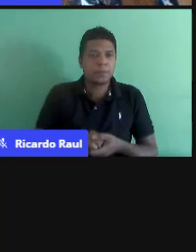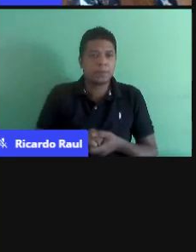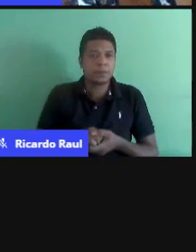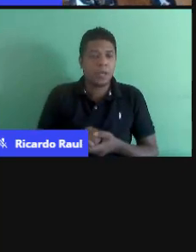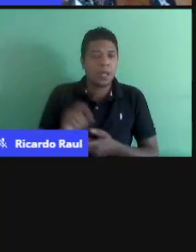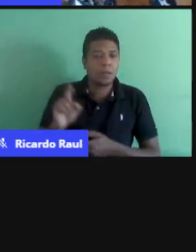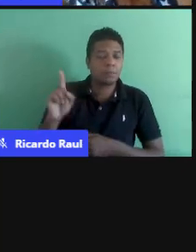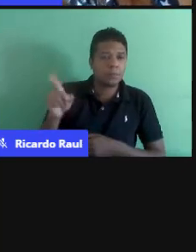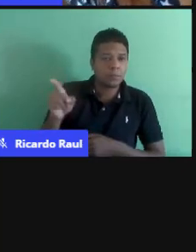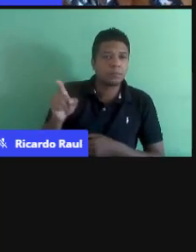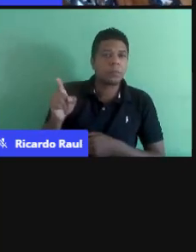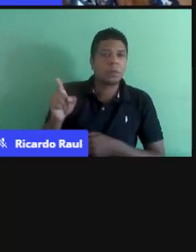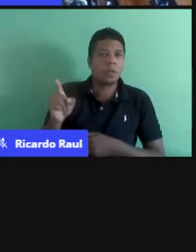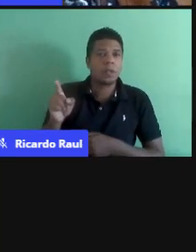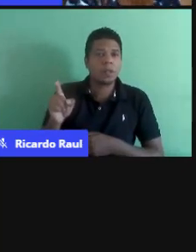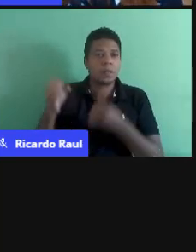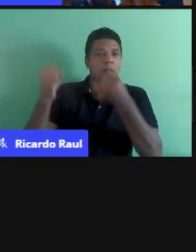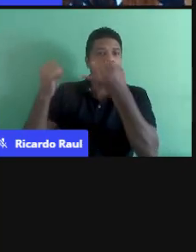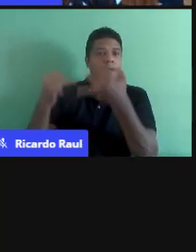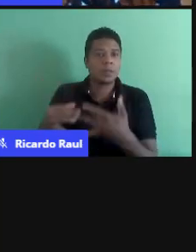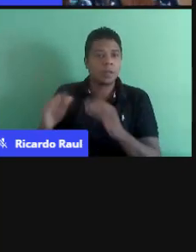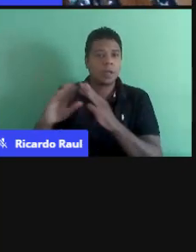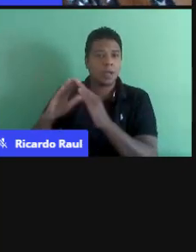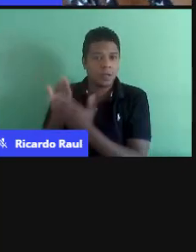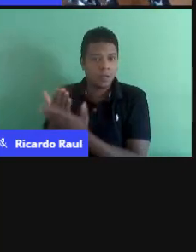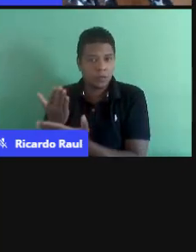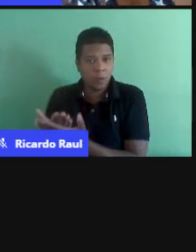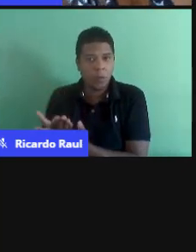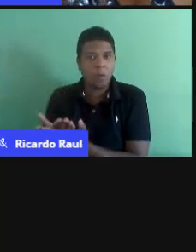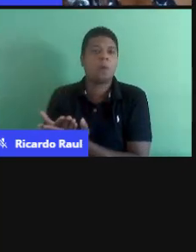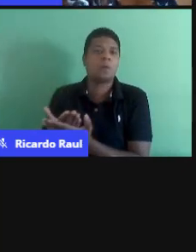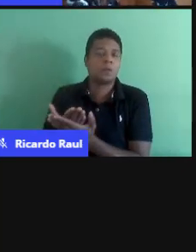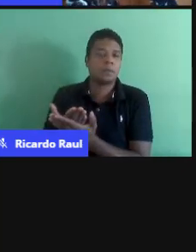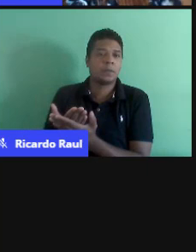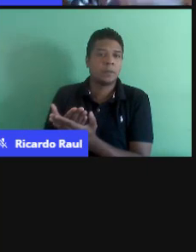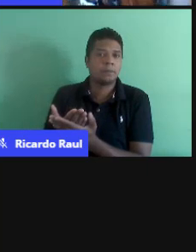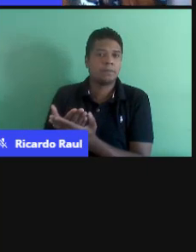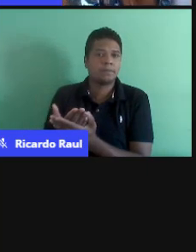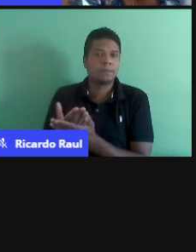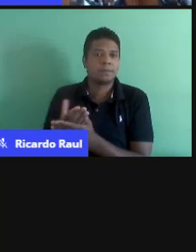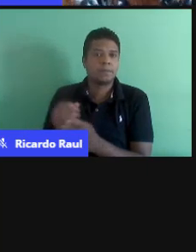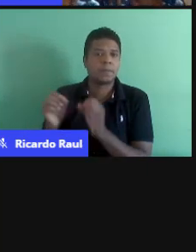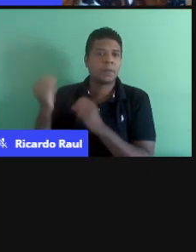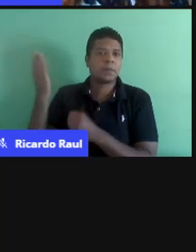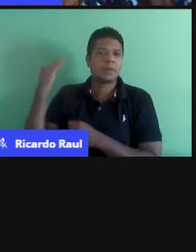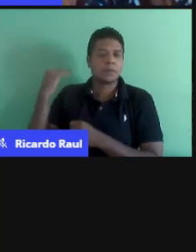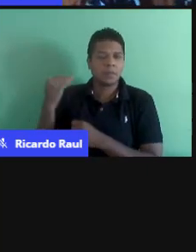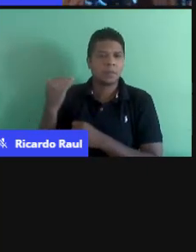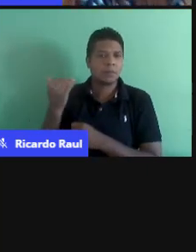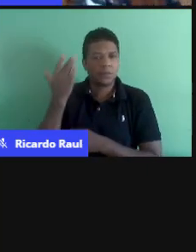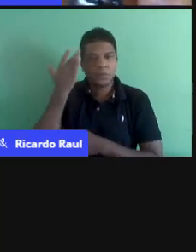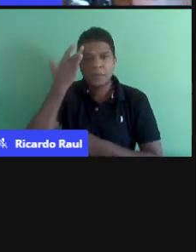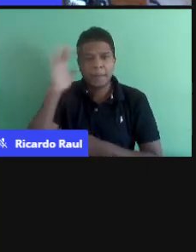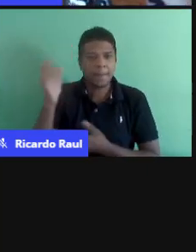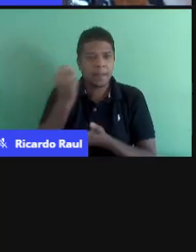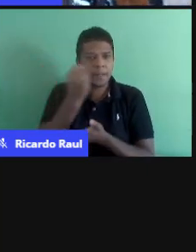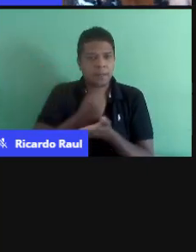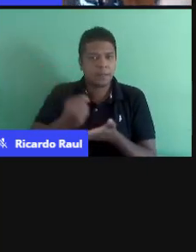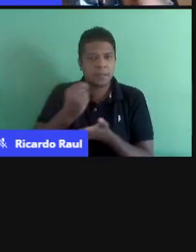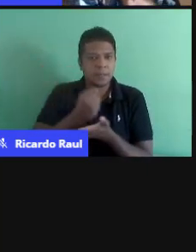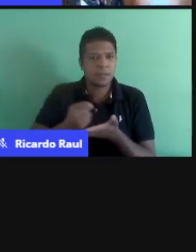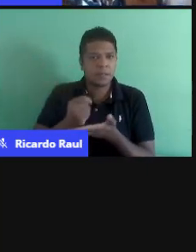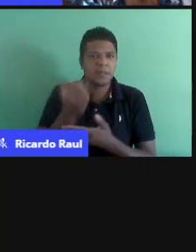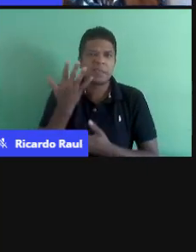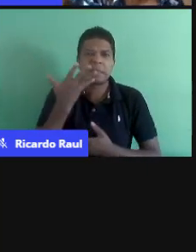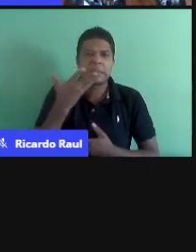ela coloca bem claro que a escola tradicional, ela pregava que por não saber desenhar, então as